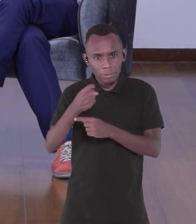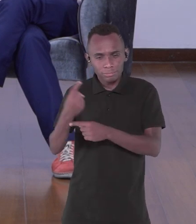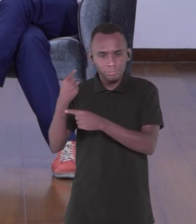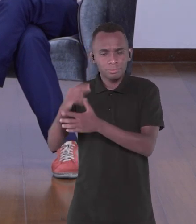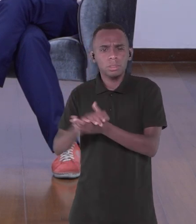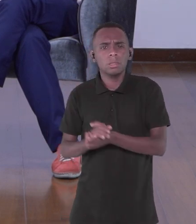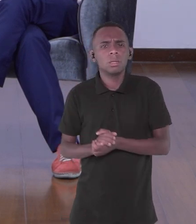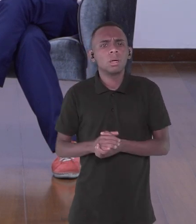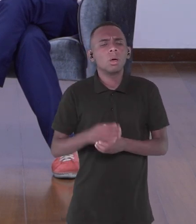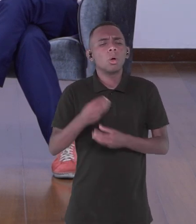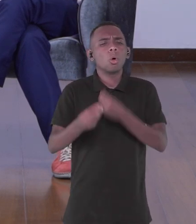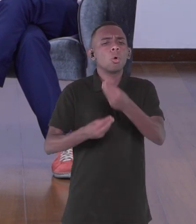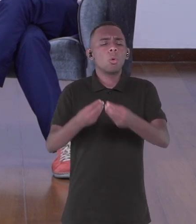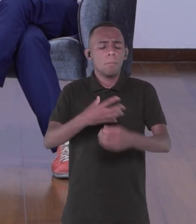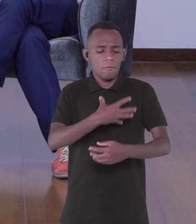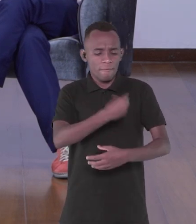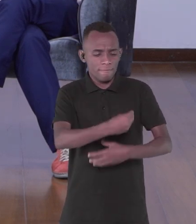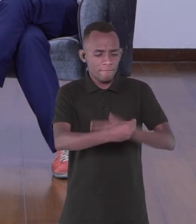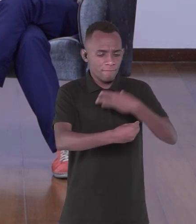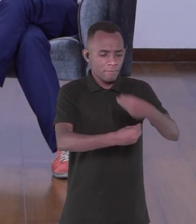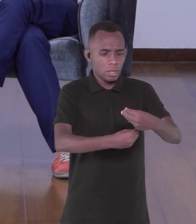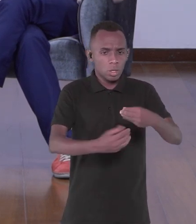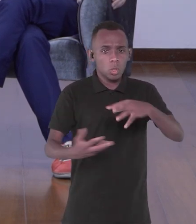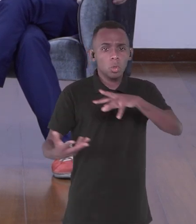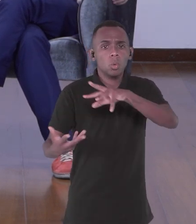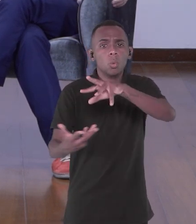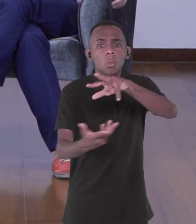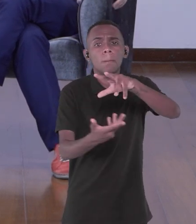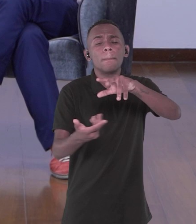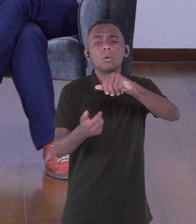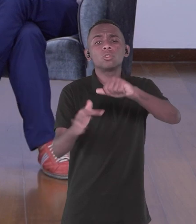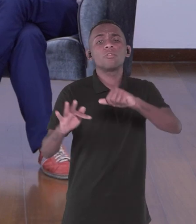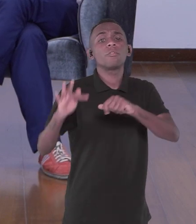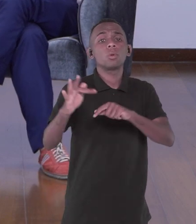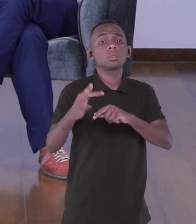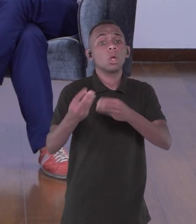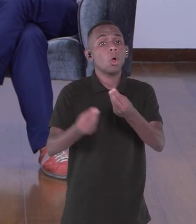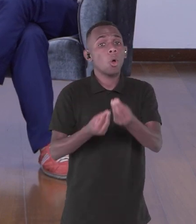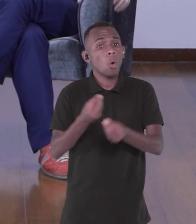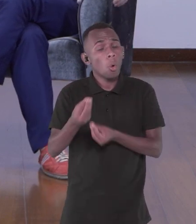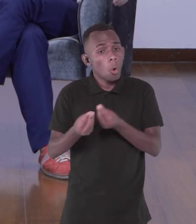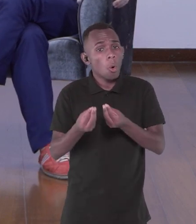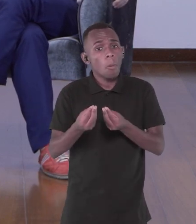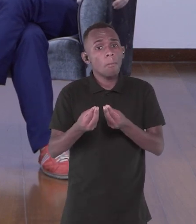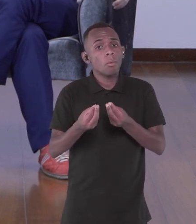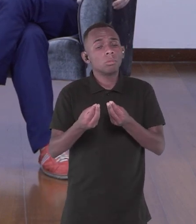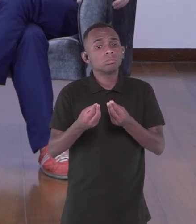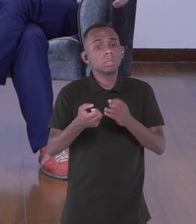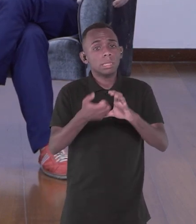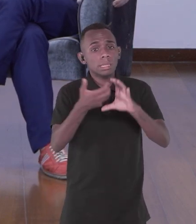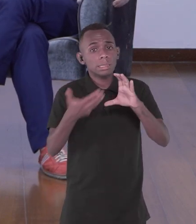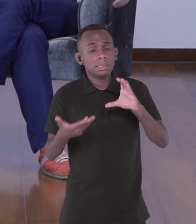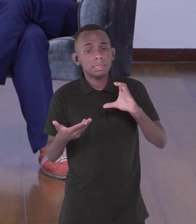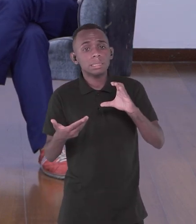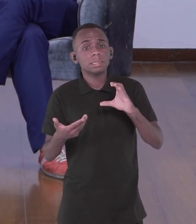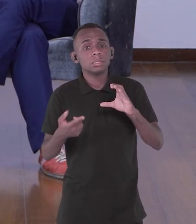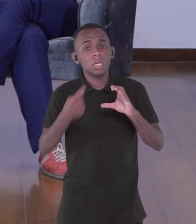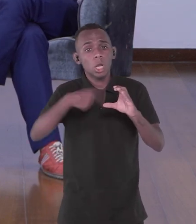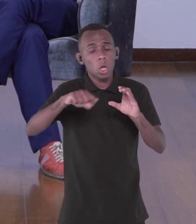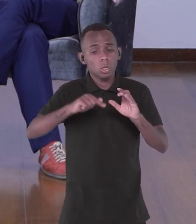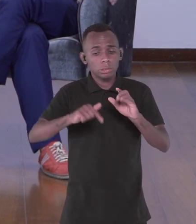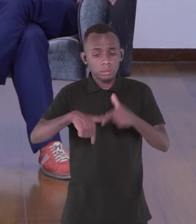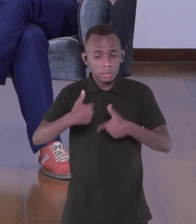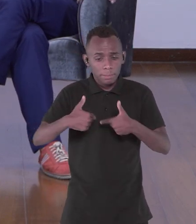Que filhos que nós vamos deixar para o mundo? O que quer dizer isso na prática? De que forma a gente vai agir